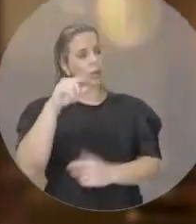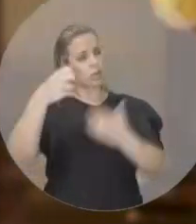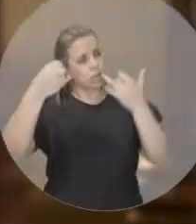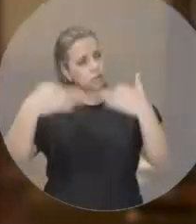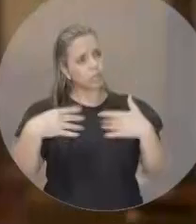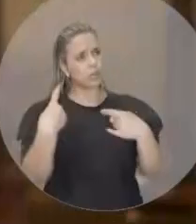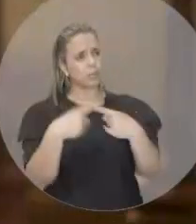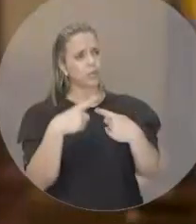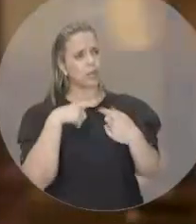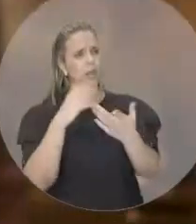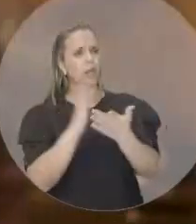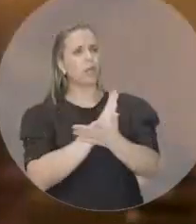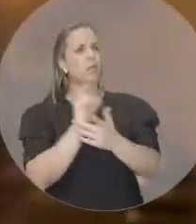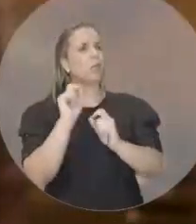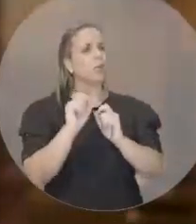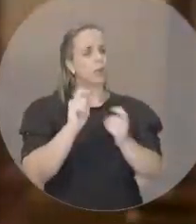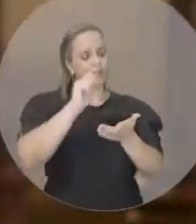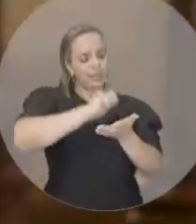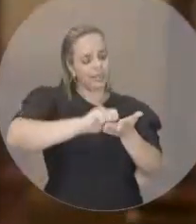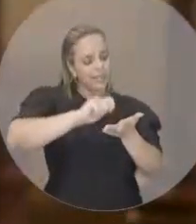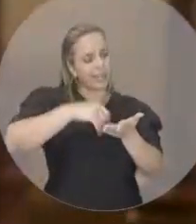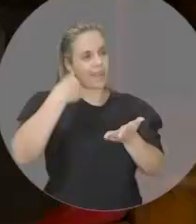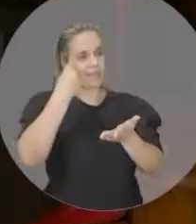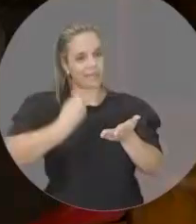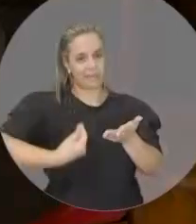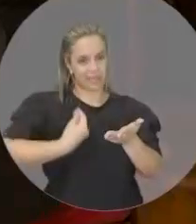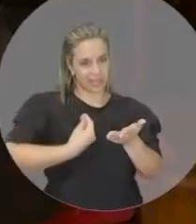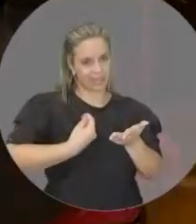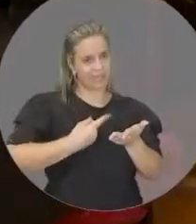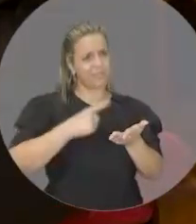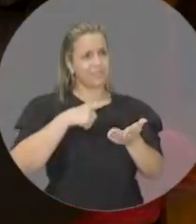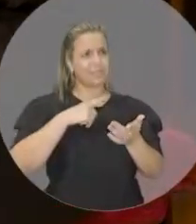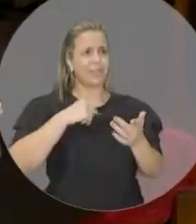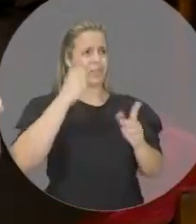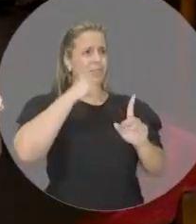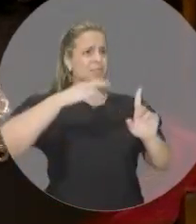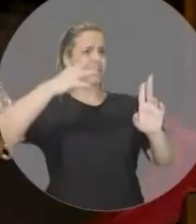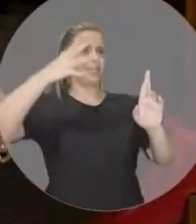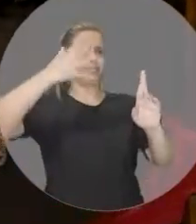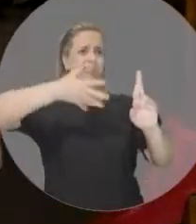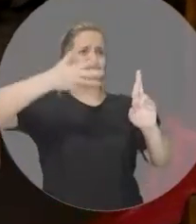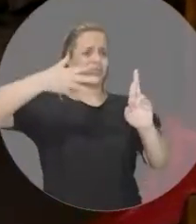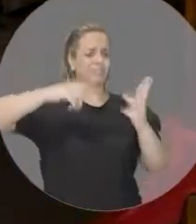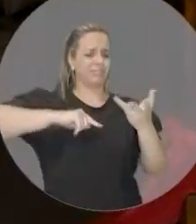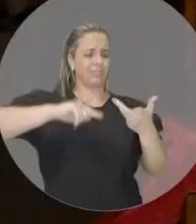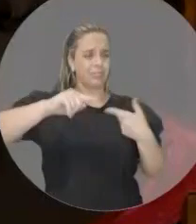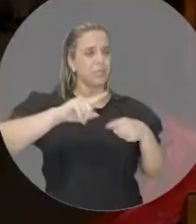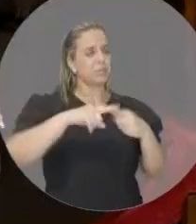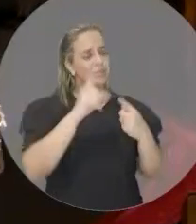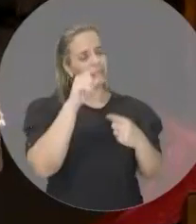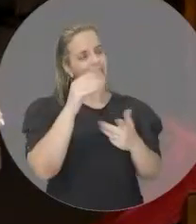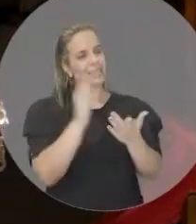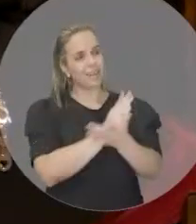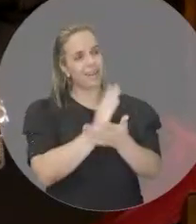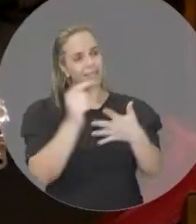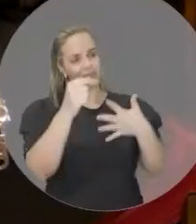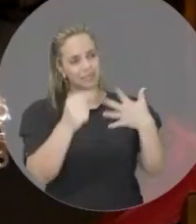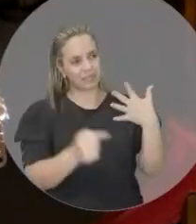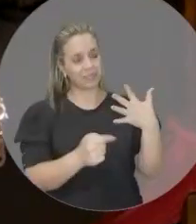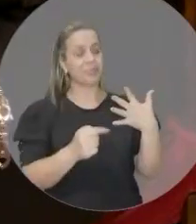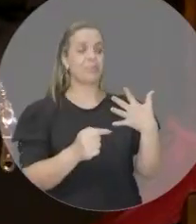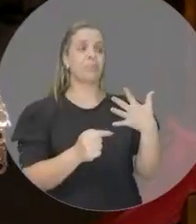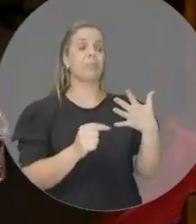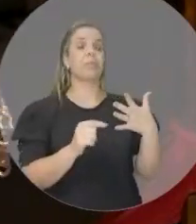ela diz que são as escrevivências, né? Enfim, são muitas referências, mas essas são algumas. Isso é